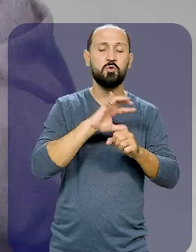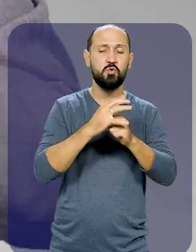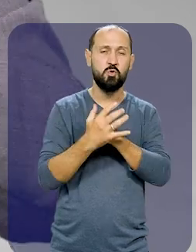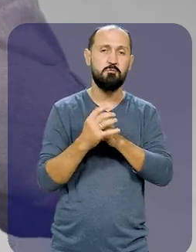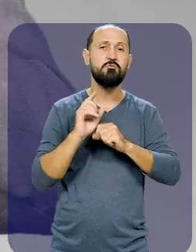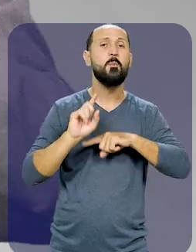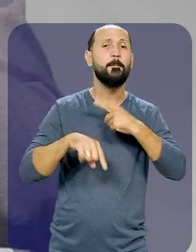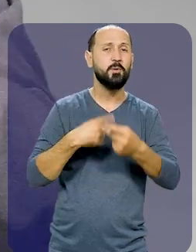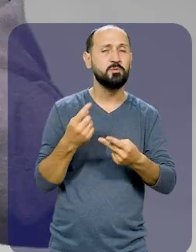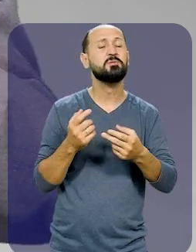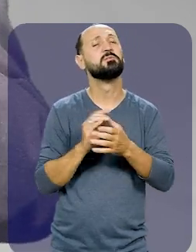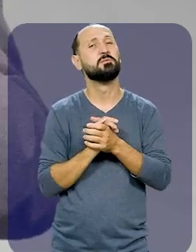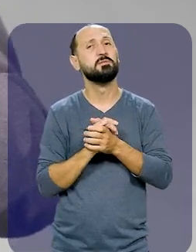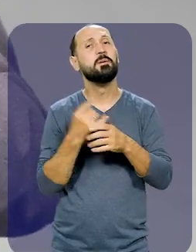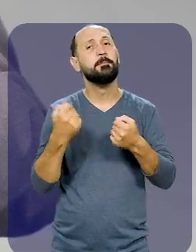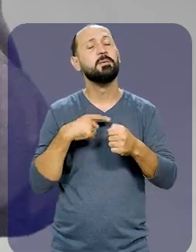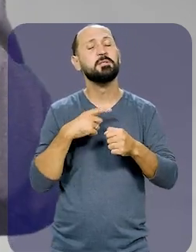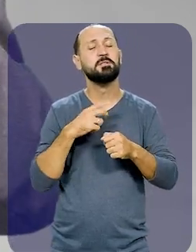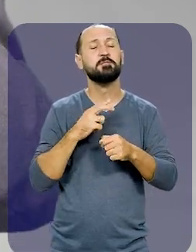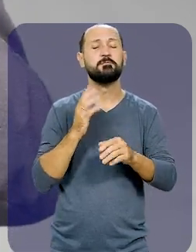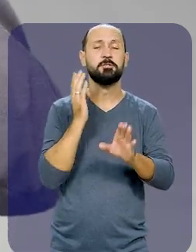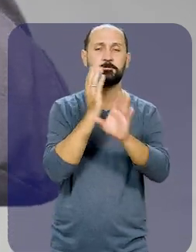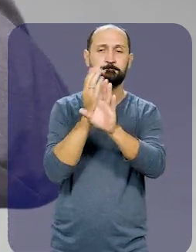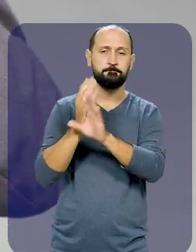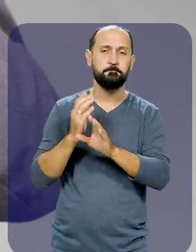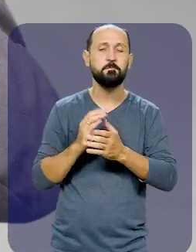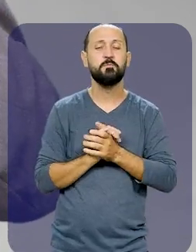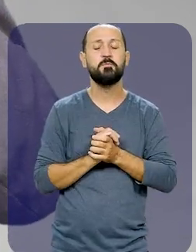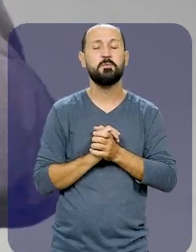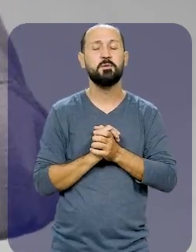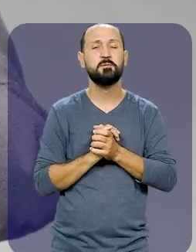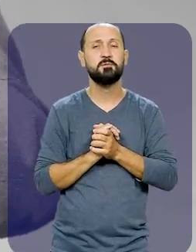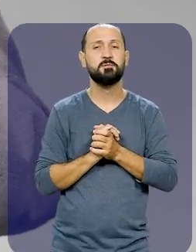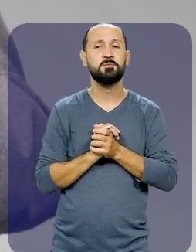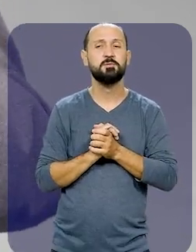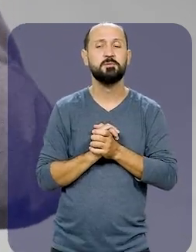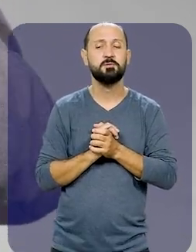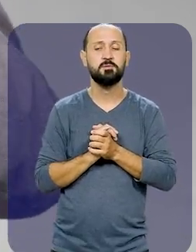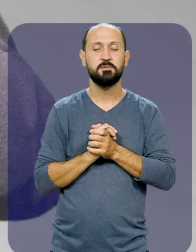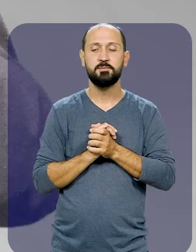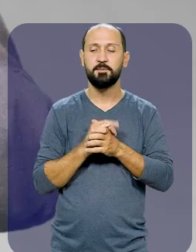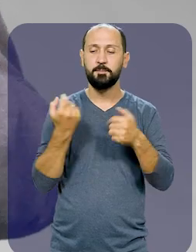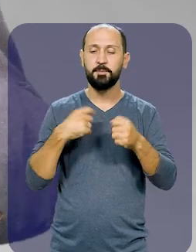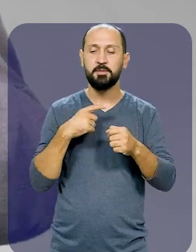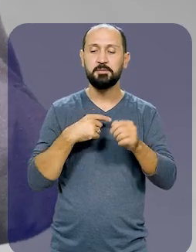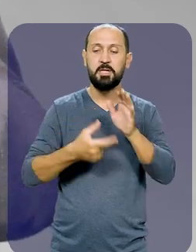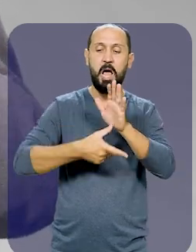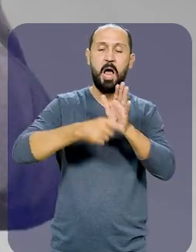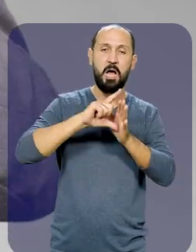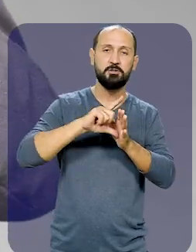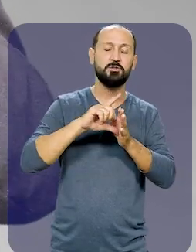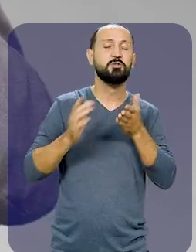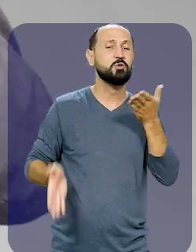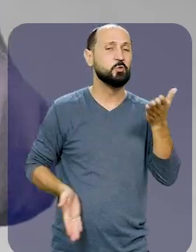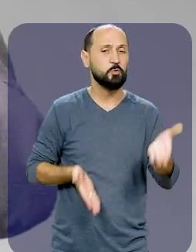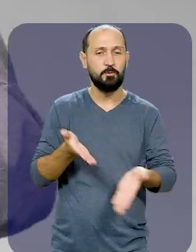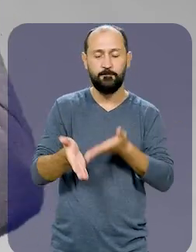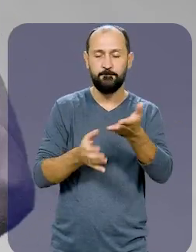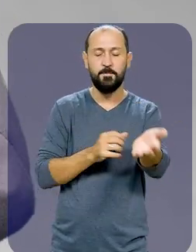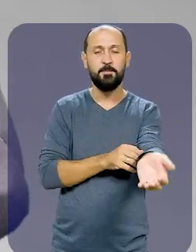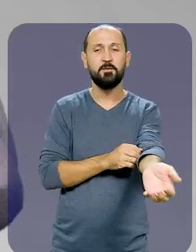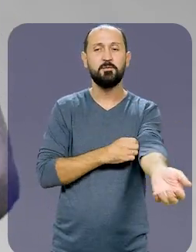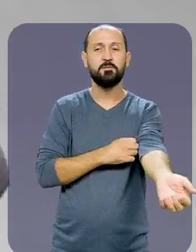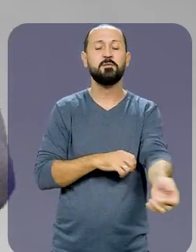pós-Covid. Temos que fazer esse diagnóstico. E temos que tratar precocemente, e aí